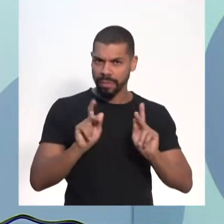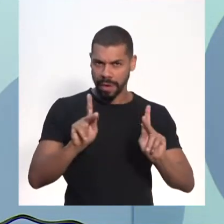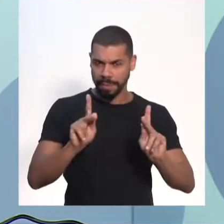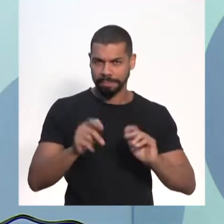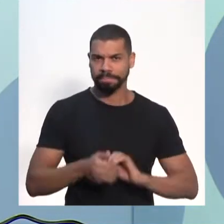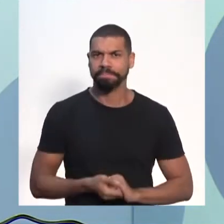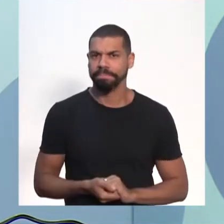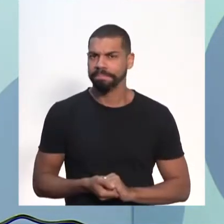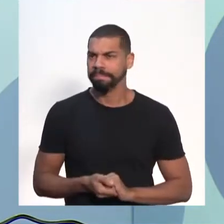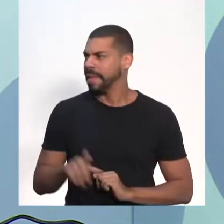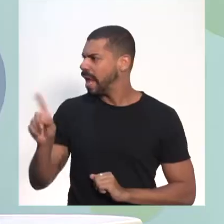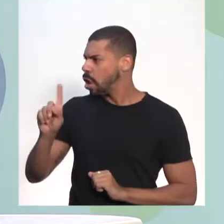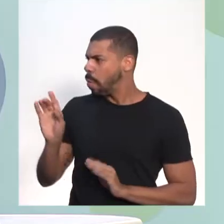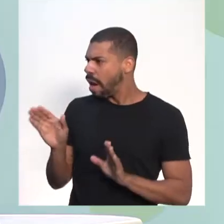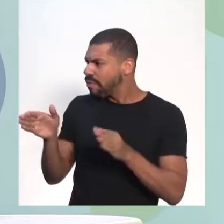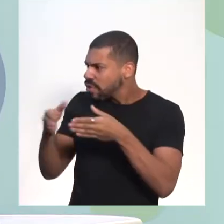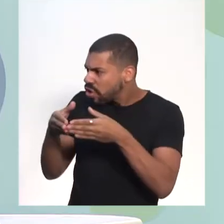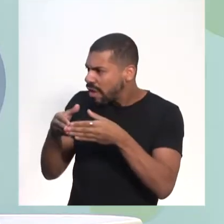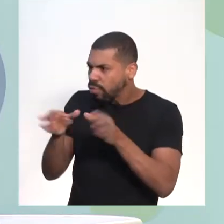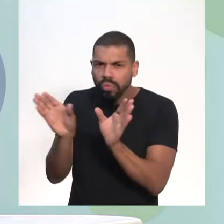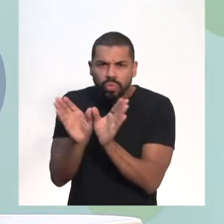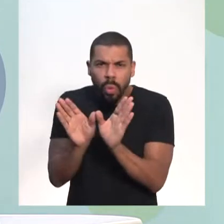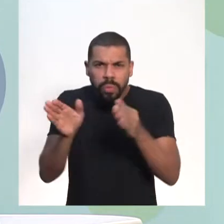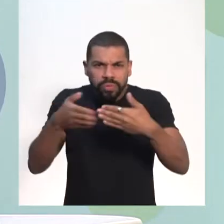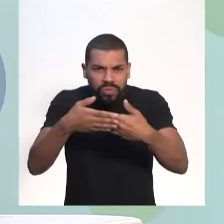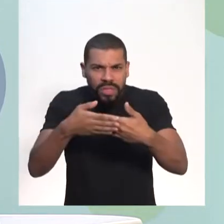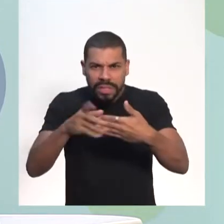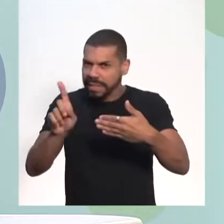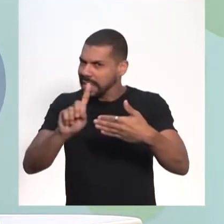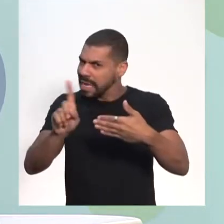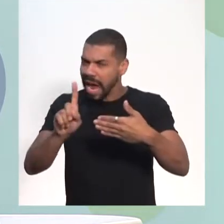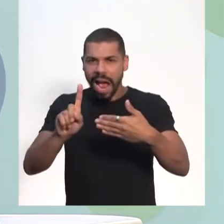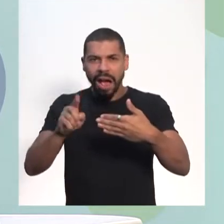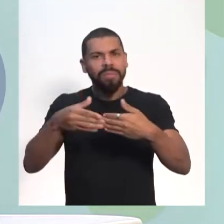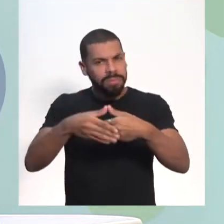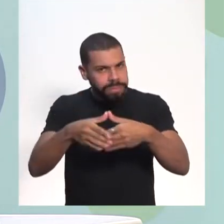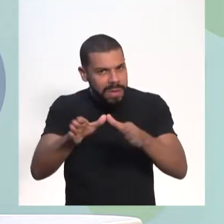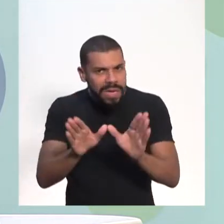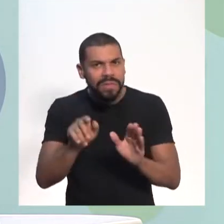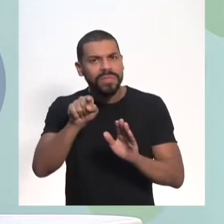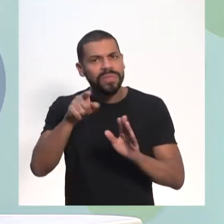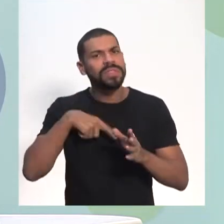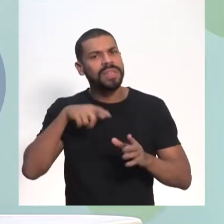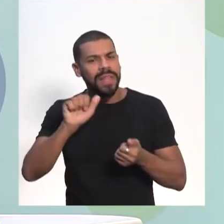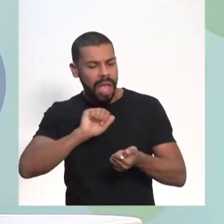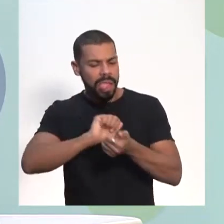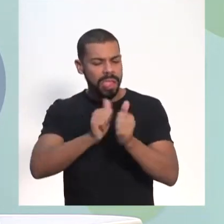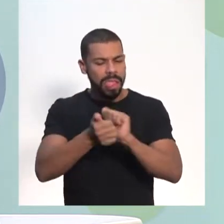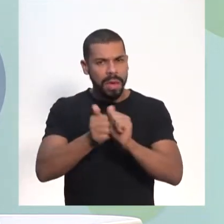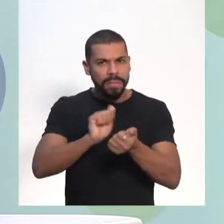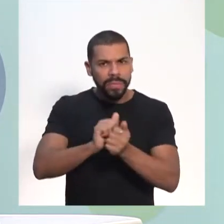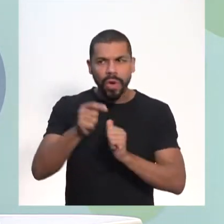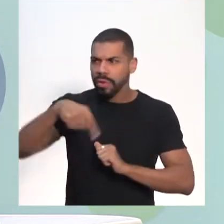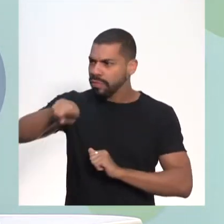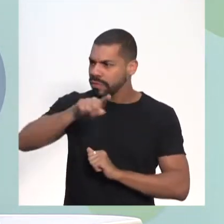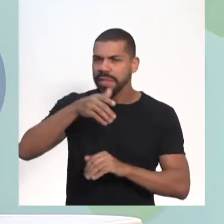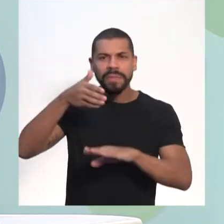Tá? Não é uma coisa fechada, né, Mariana? Isso foi destacado aqui pelos outros técnicos que também